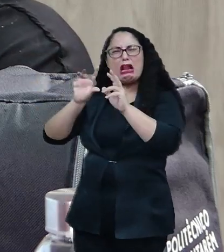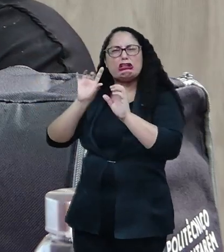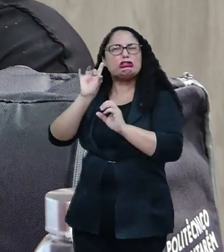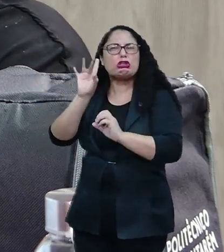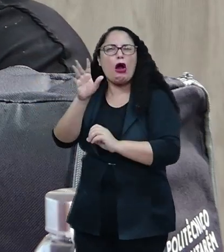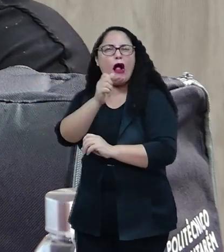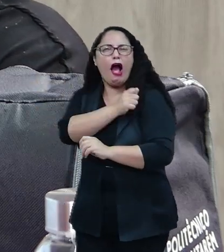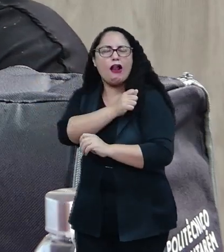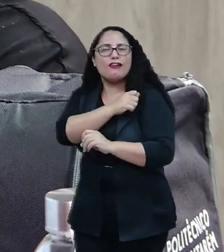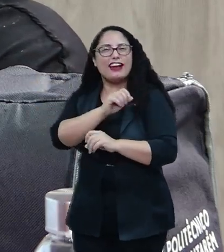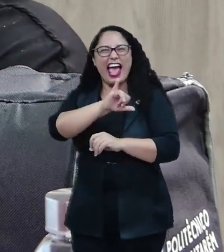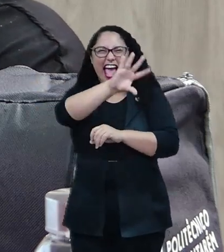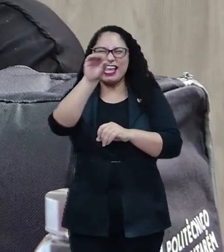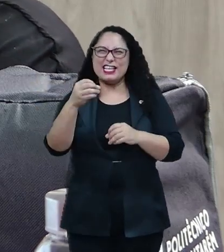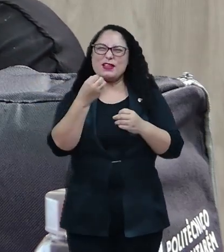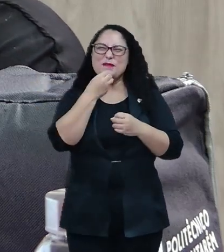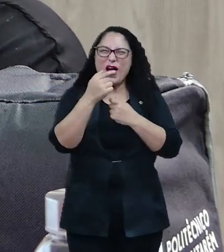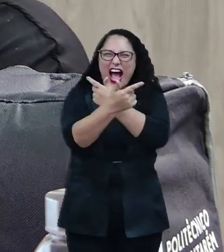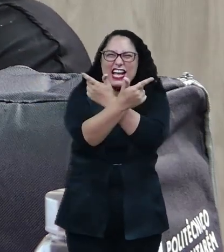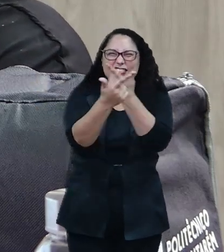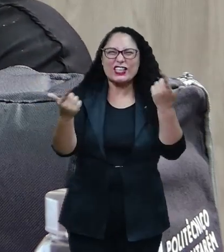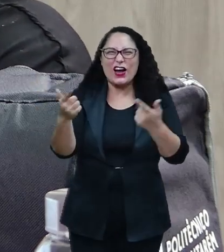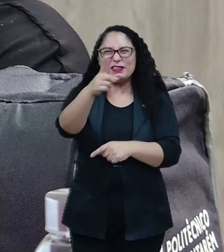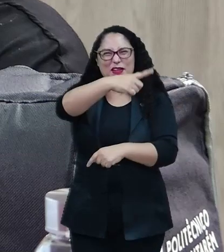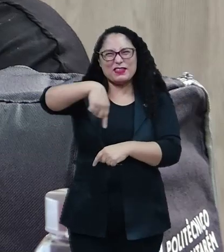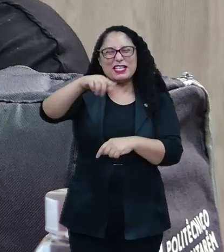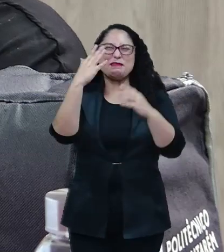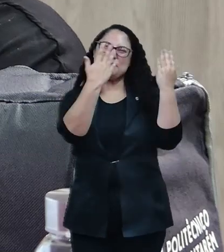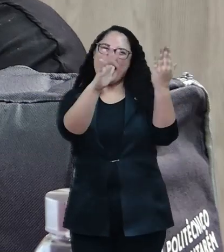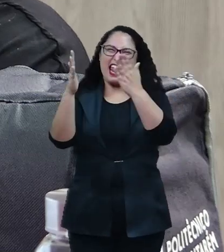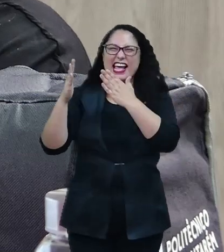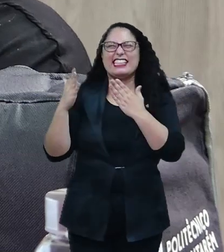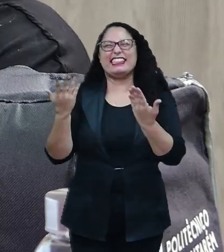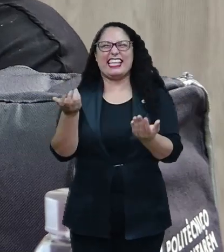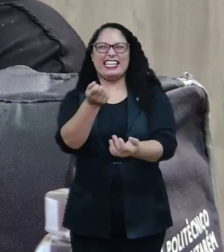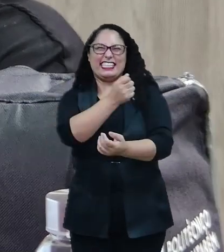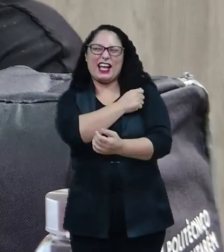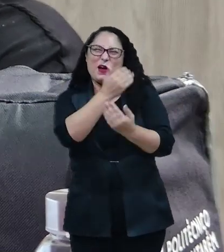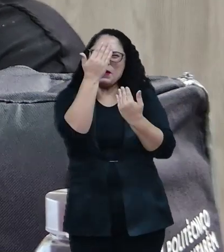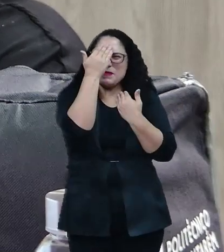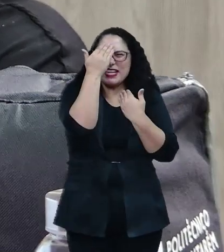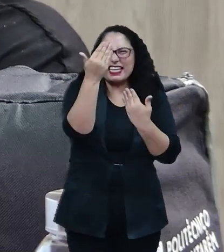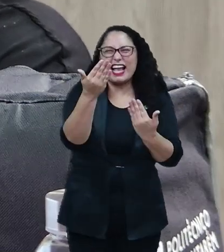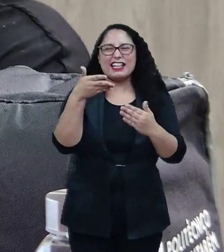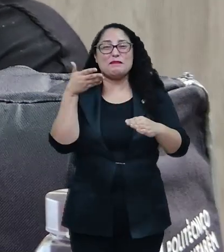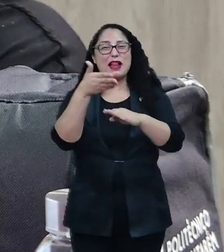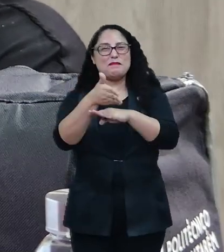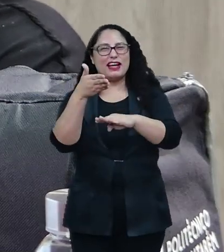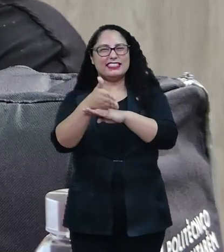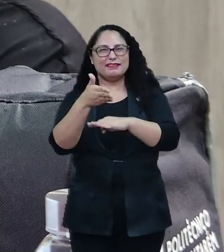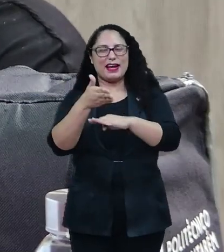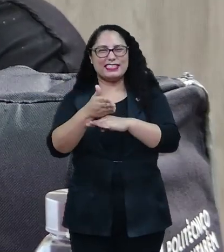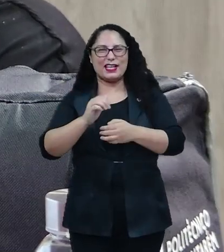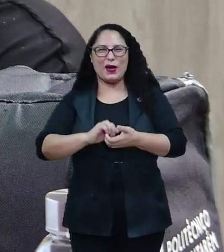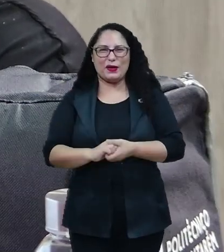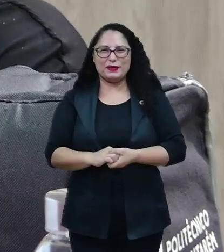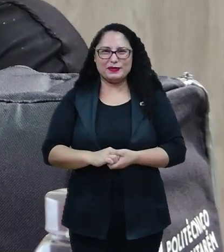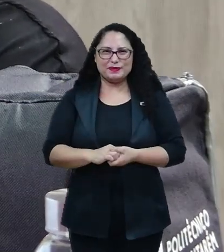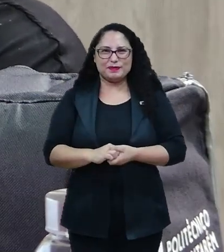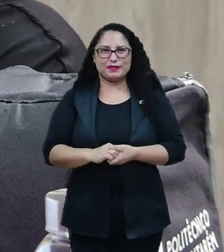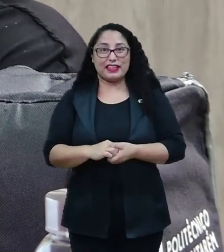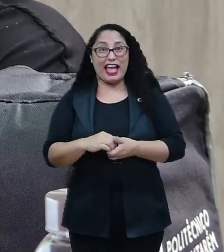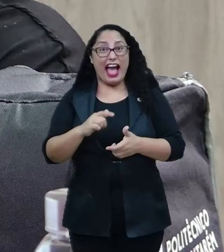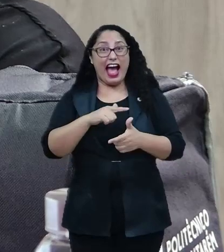estudante. É isso, boa sorte para vocês, parabéns, meninos, obrigada pela participação